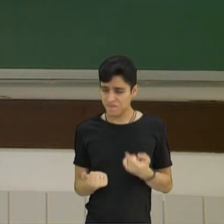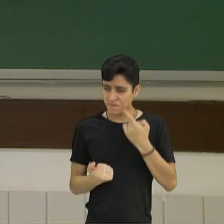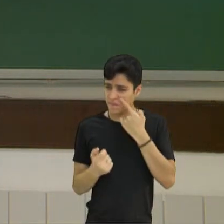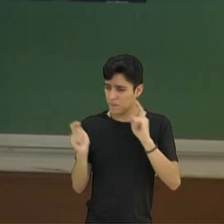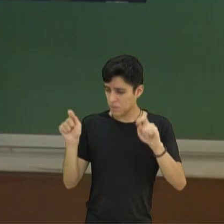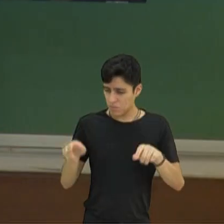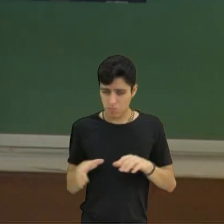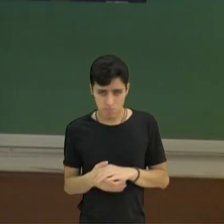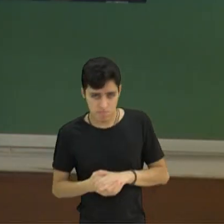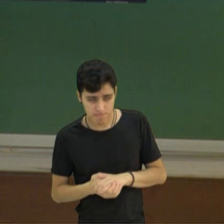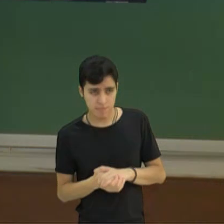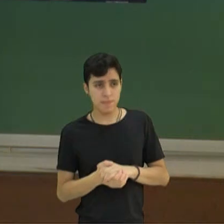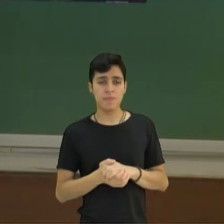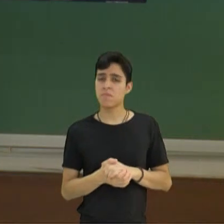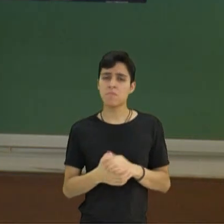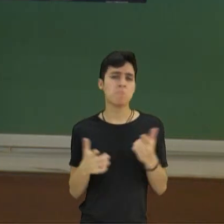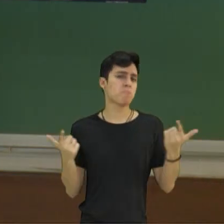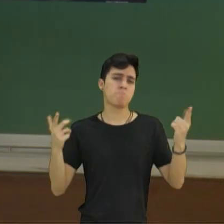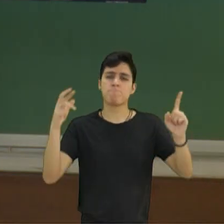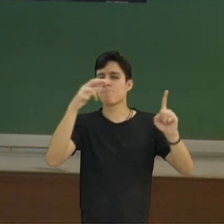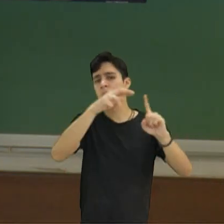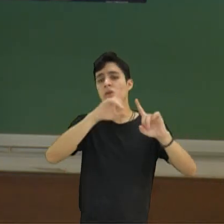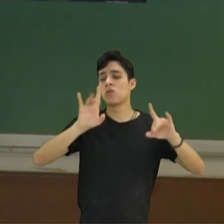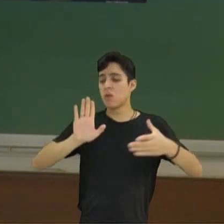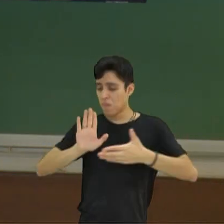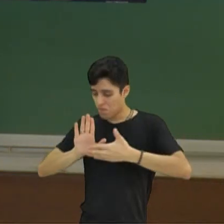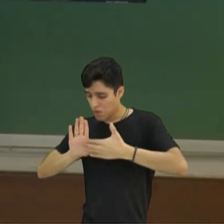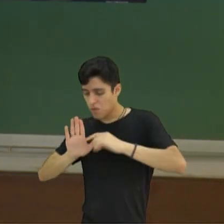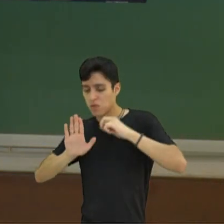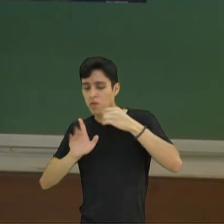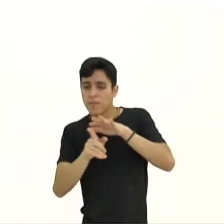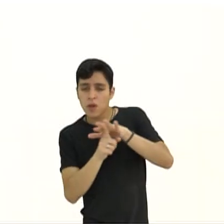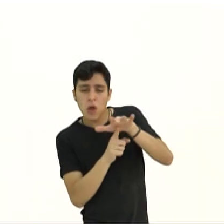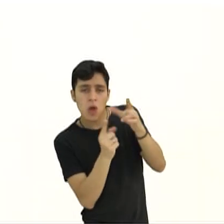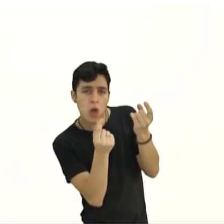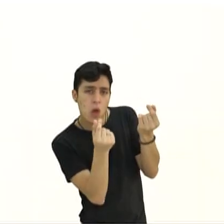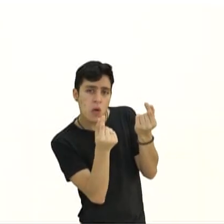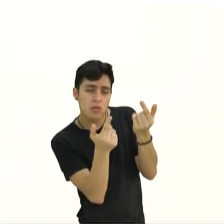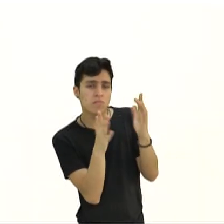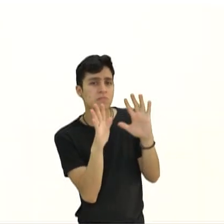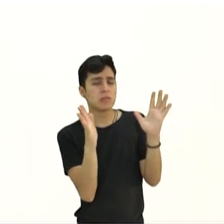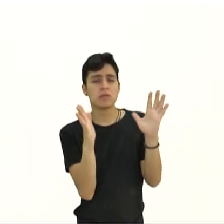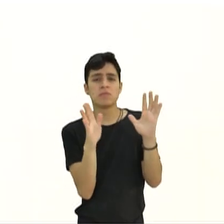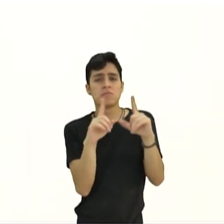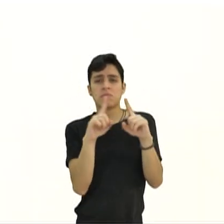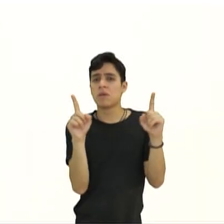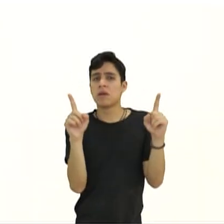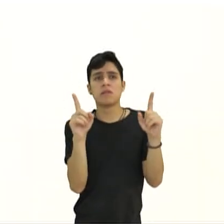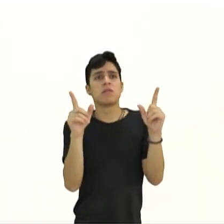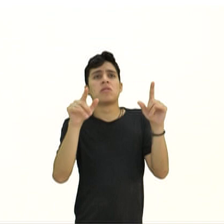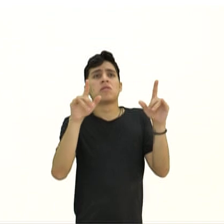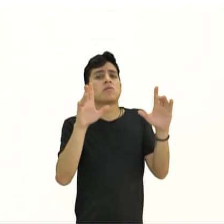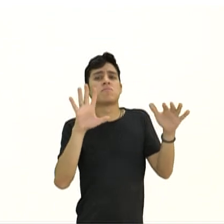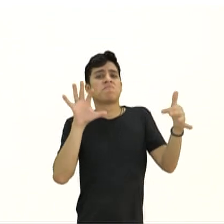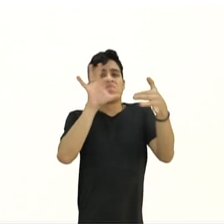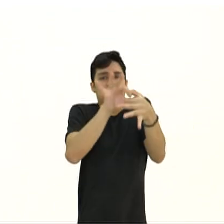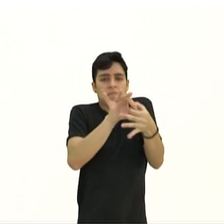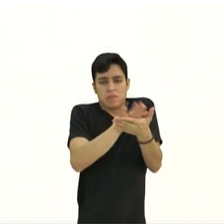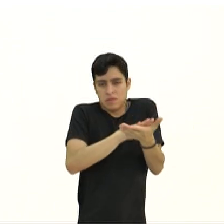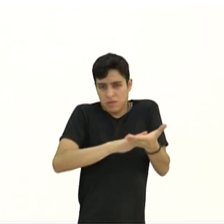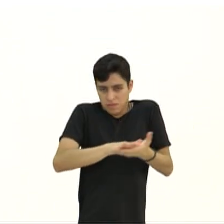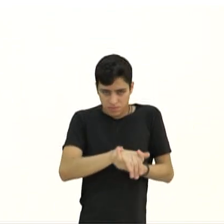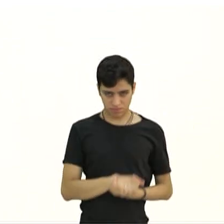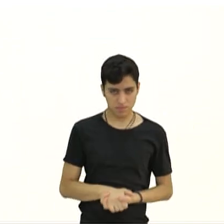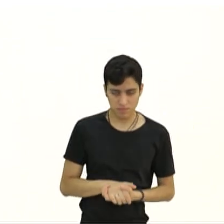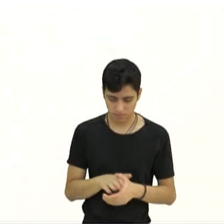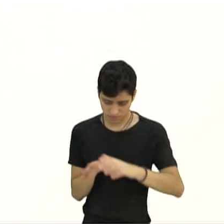faz referência, somente aborda o consumismo sem mencionar um fato, notícia, reportagem ou artigo. Isso mesmo. Se